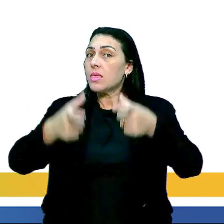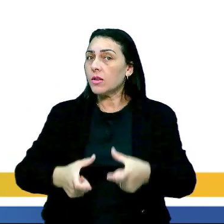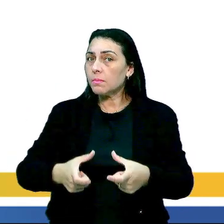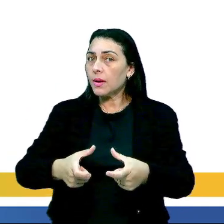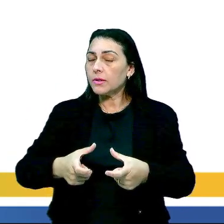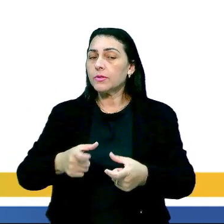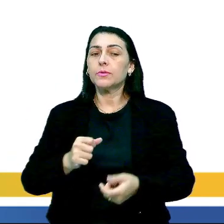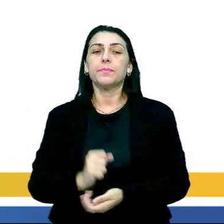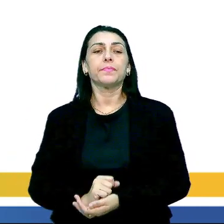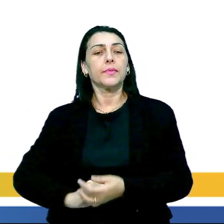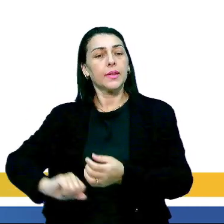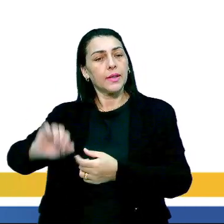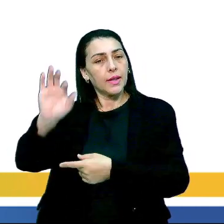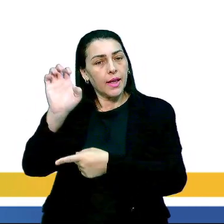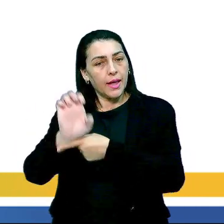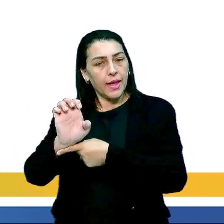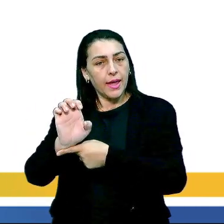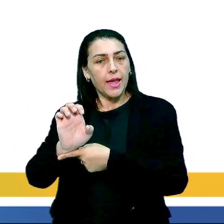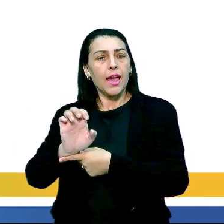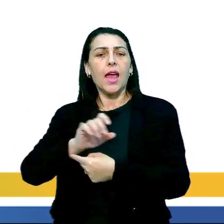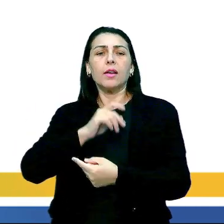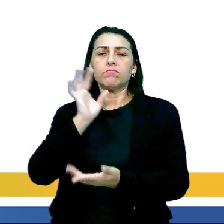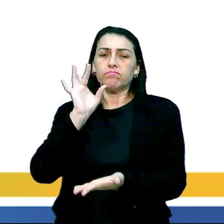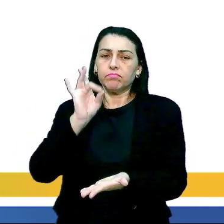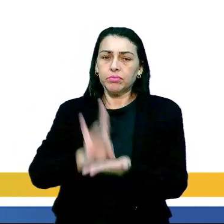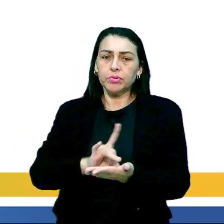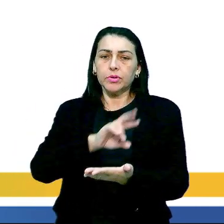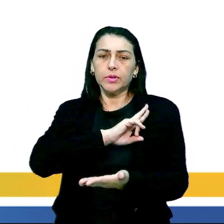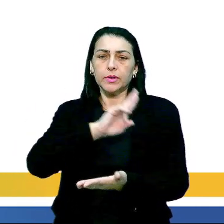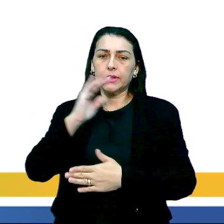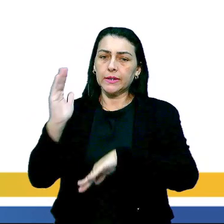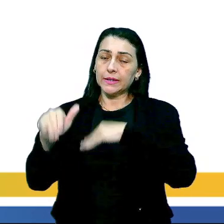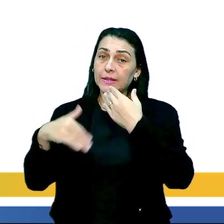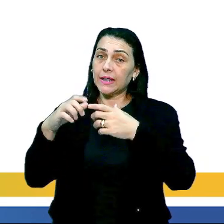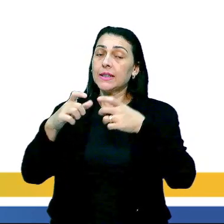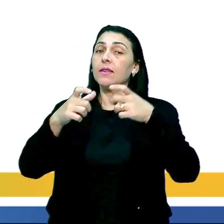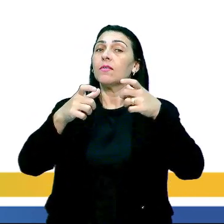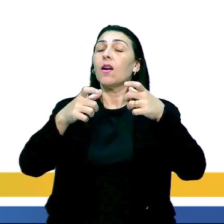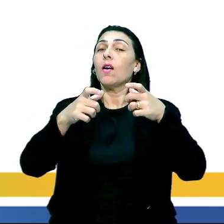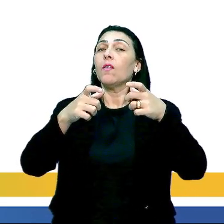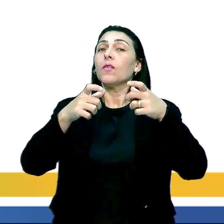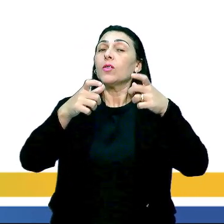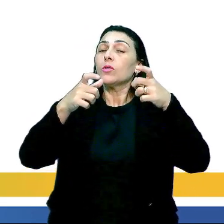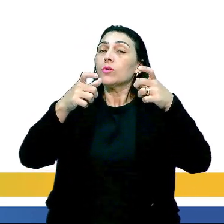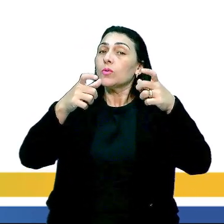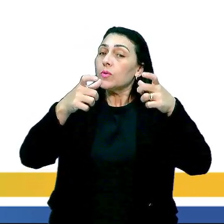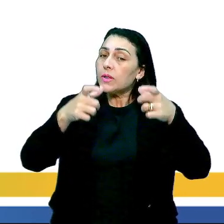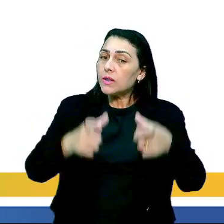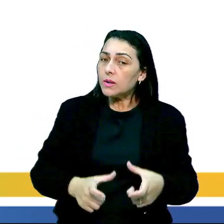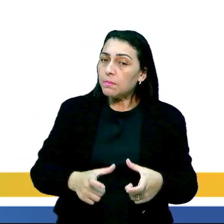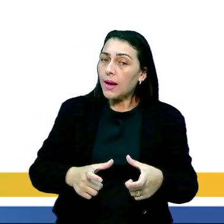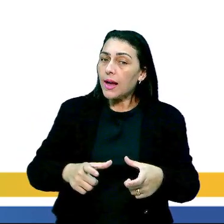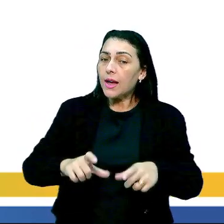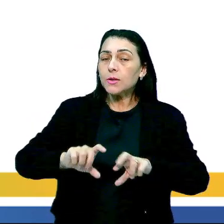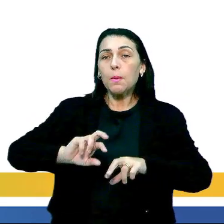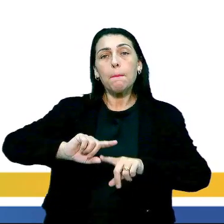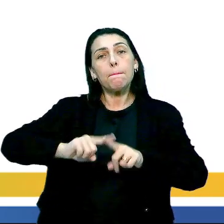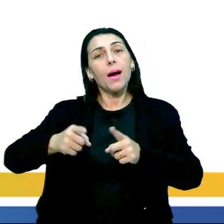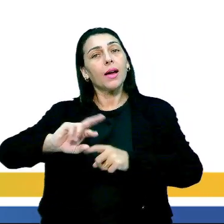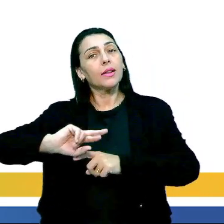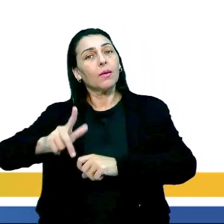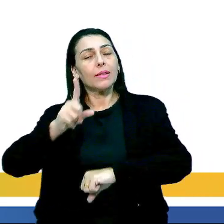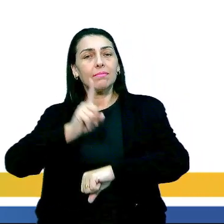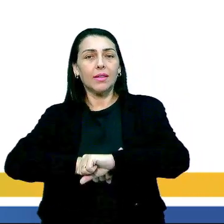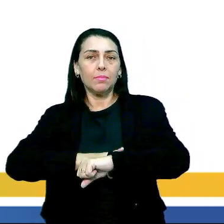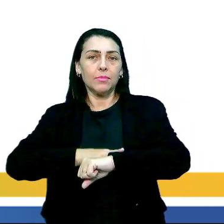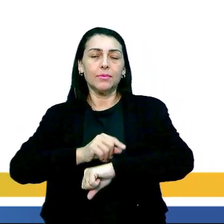no espaço. E letra E. Afirma que as religiões se desenvolvem no espaço, mas não